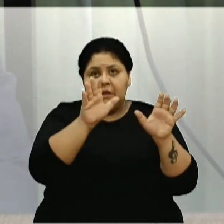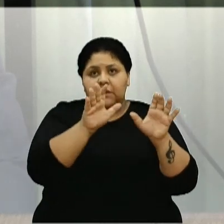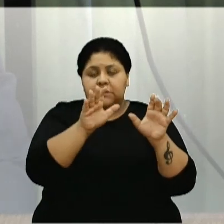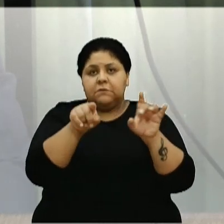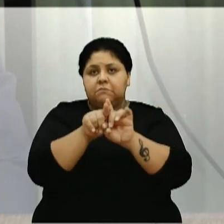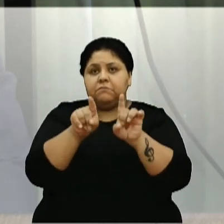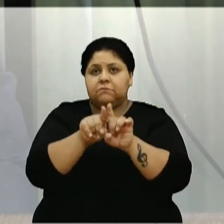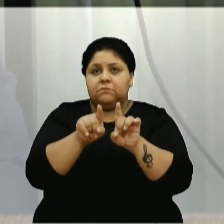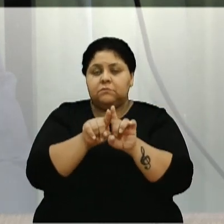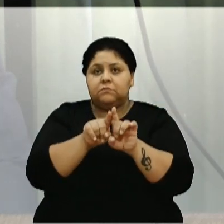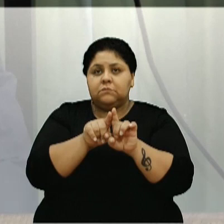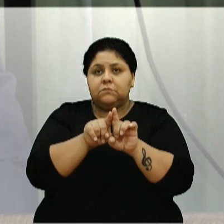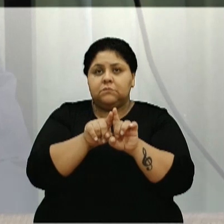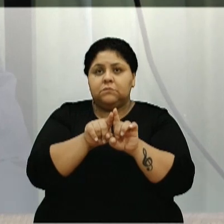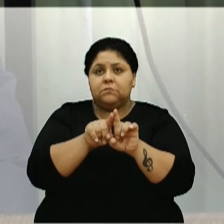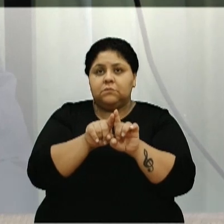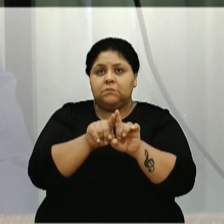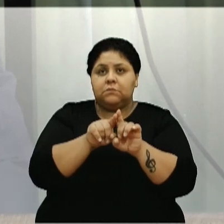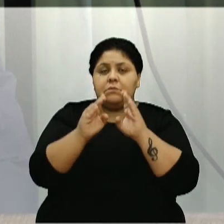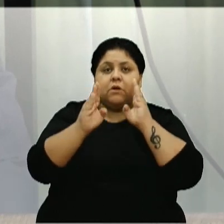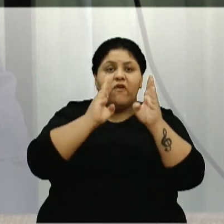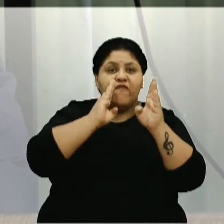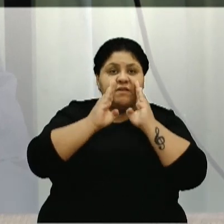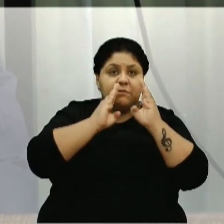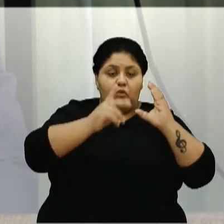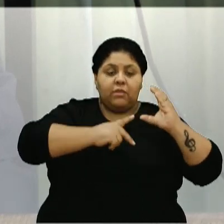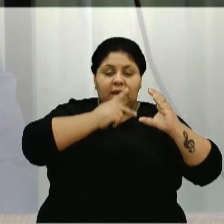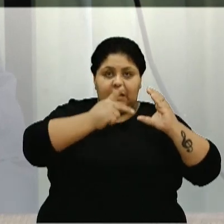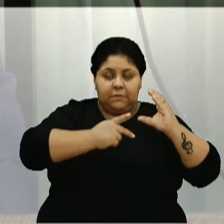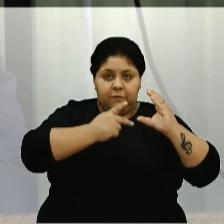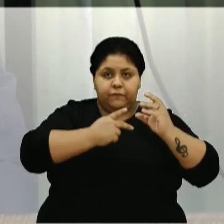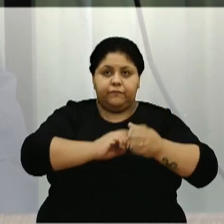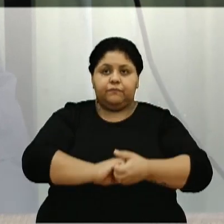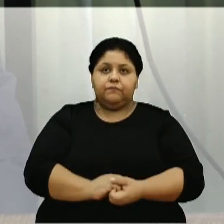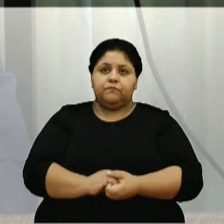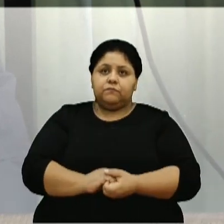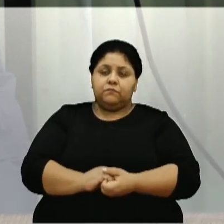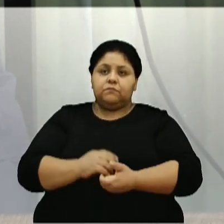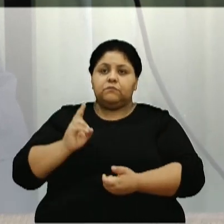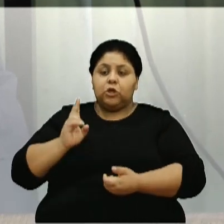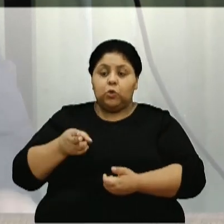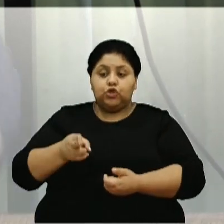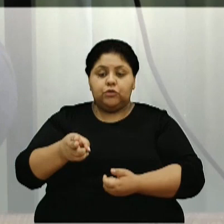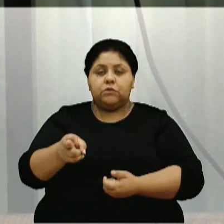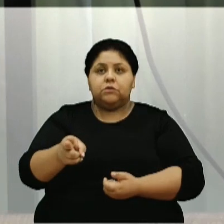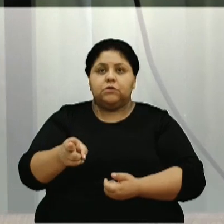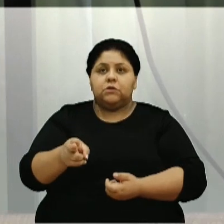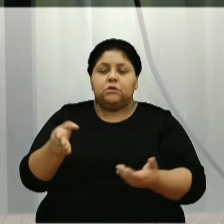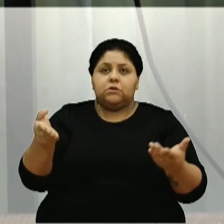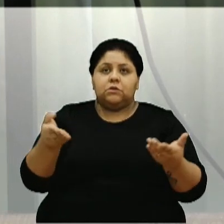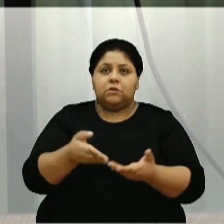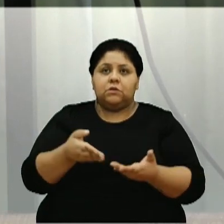comentários pela plataforma Facebook da Câmara. Dando sequência, então, passamos